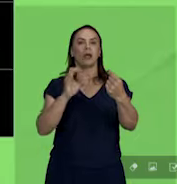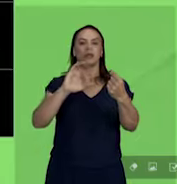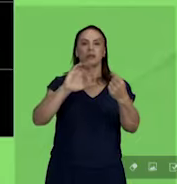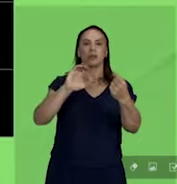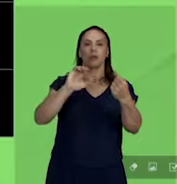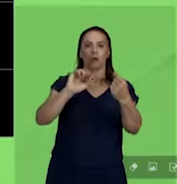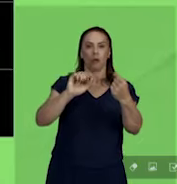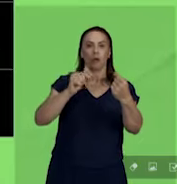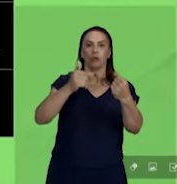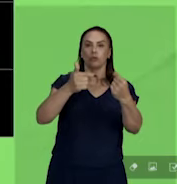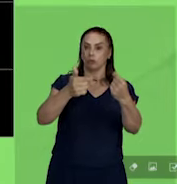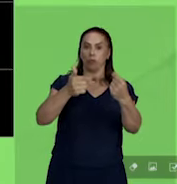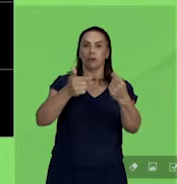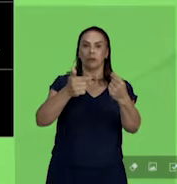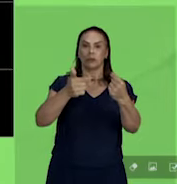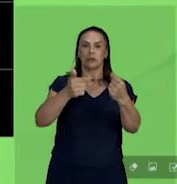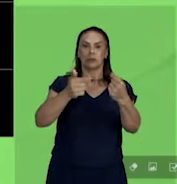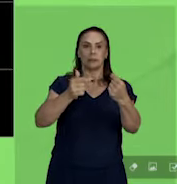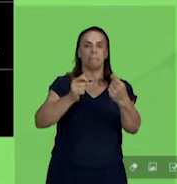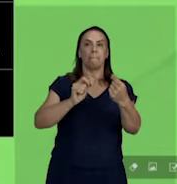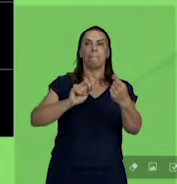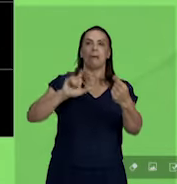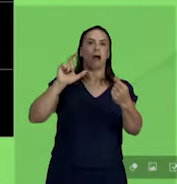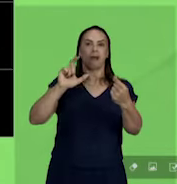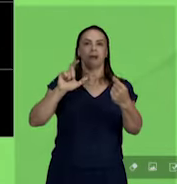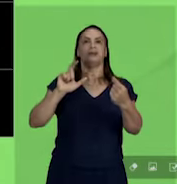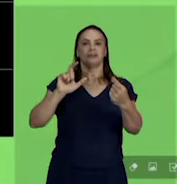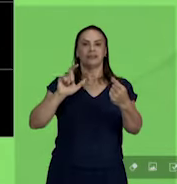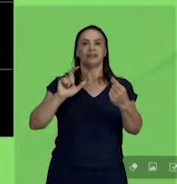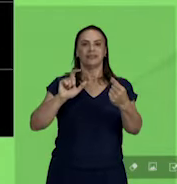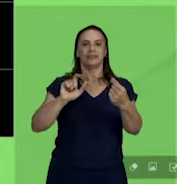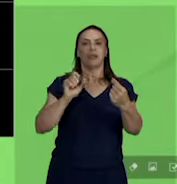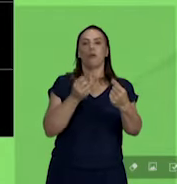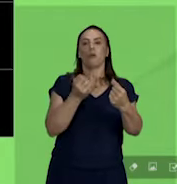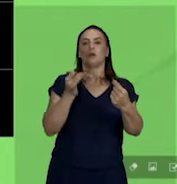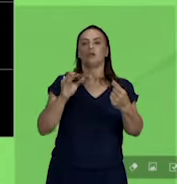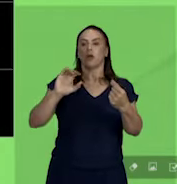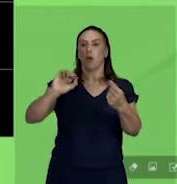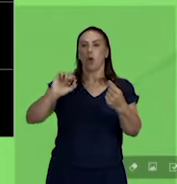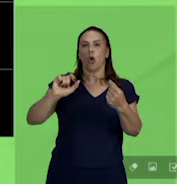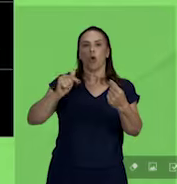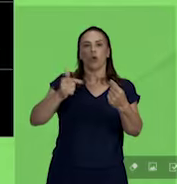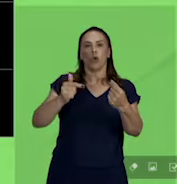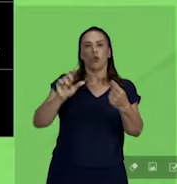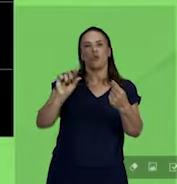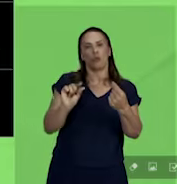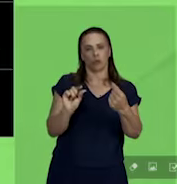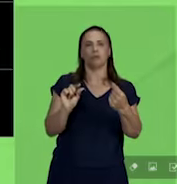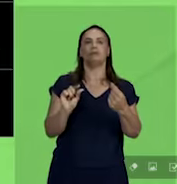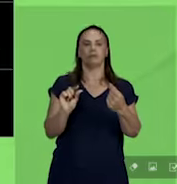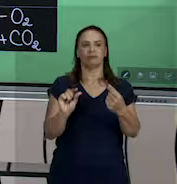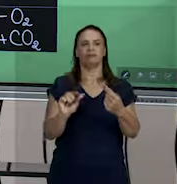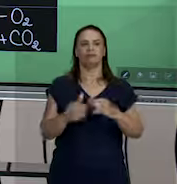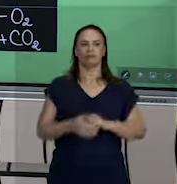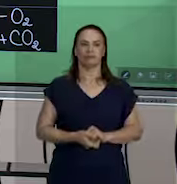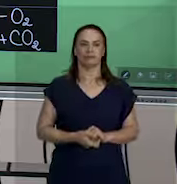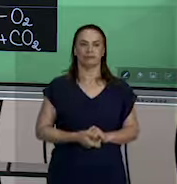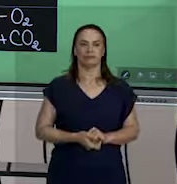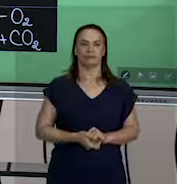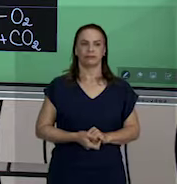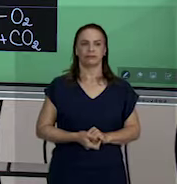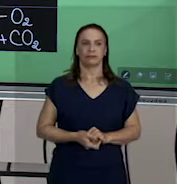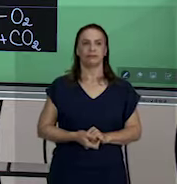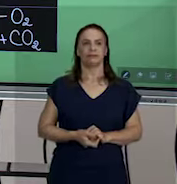de O2 e uma concentração bem alta de CO2, que é o dióxido de carbono.